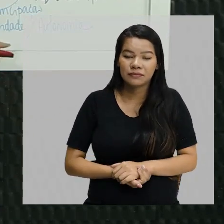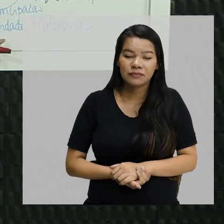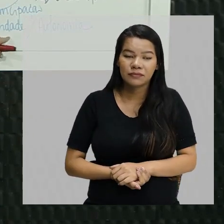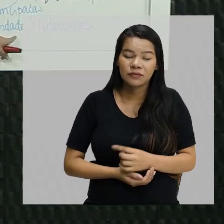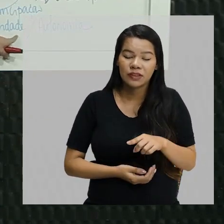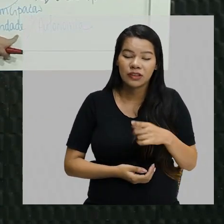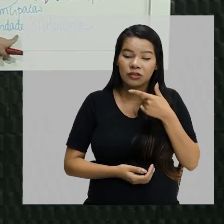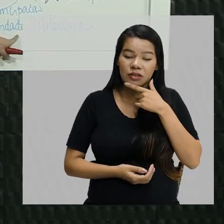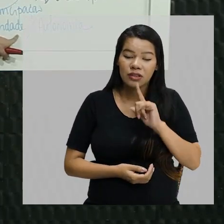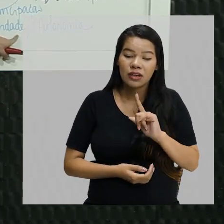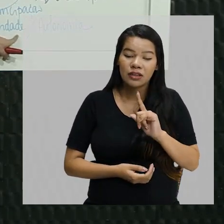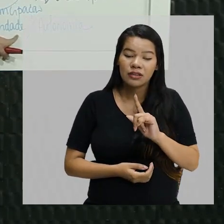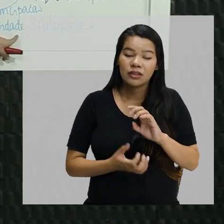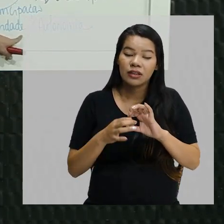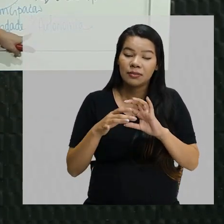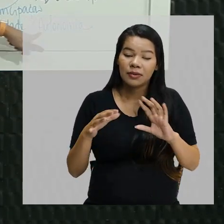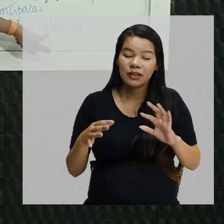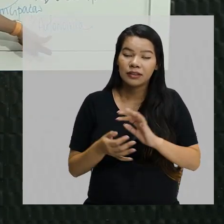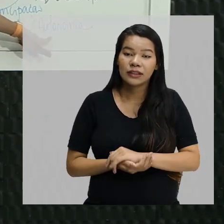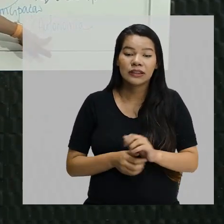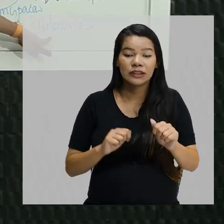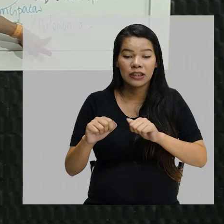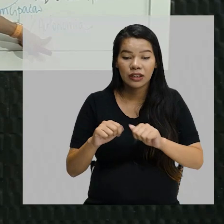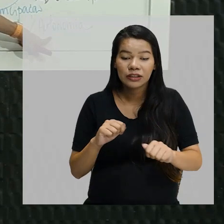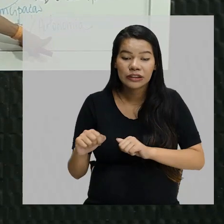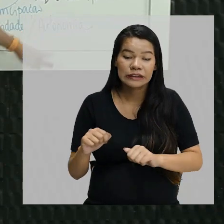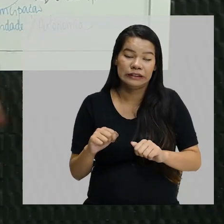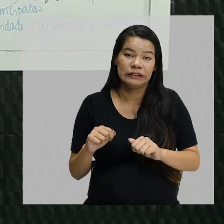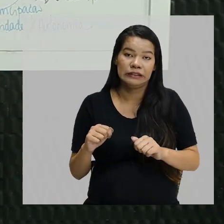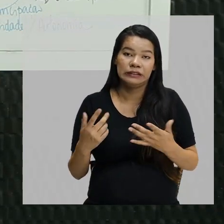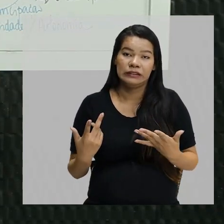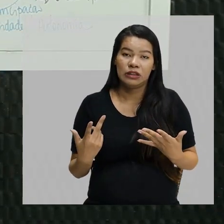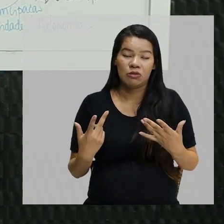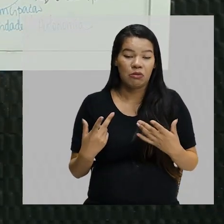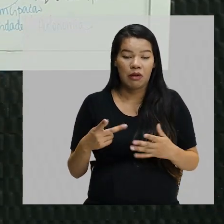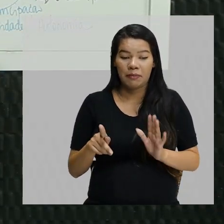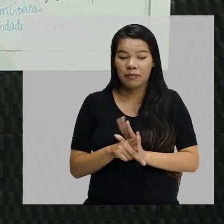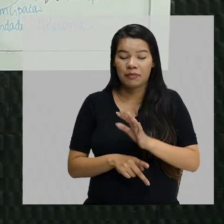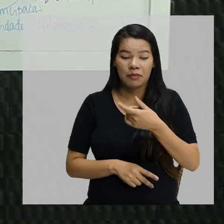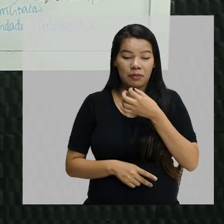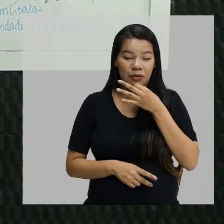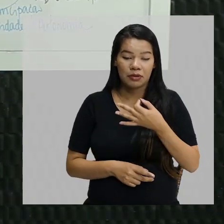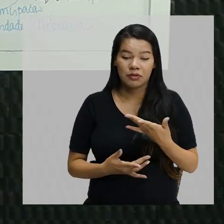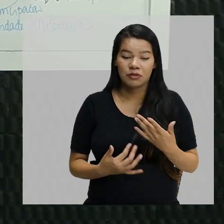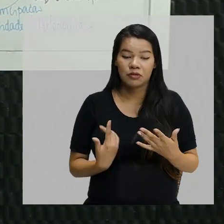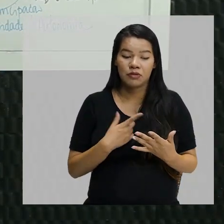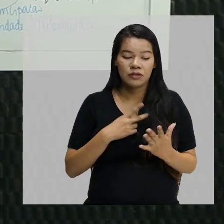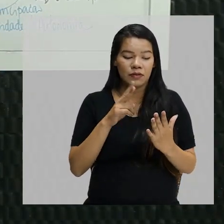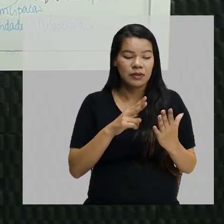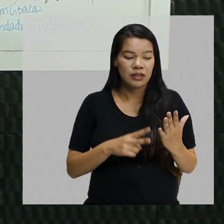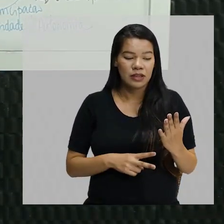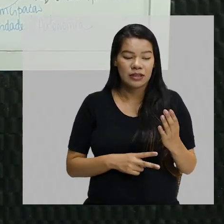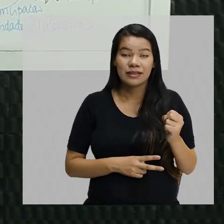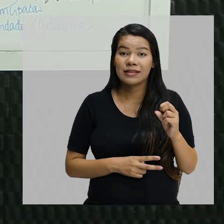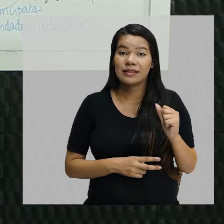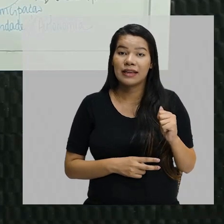quando você consegue se libertar e agir de forma autônoma o que que age de forma autônoma vai a gente vai lá em Sartre agir por si